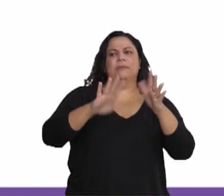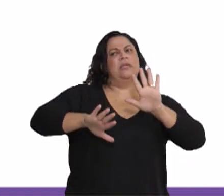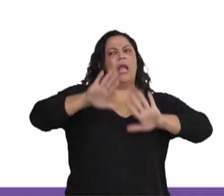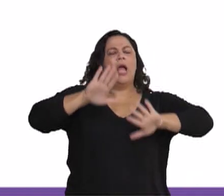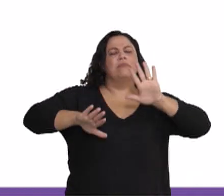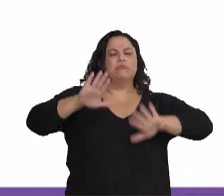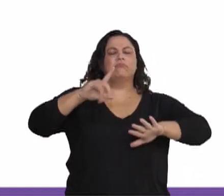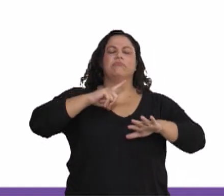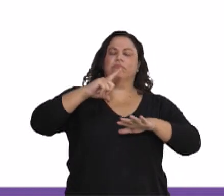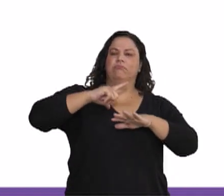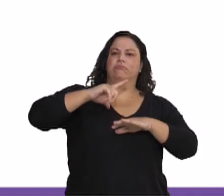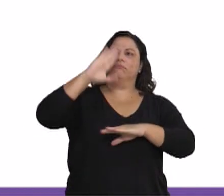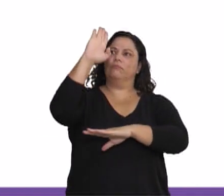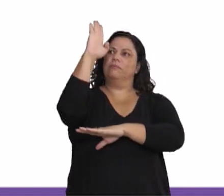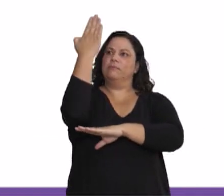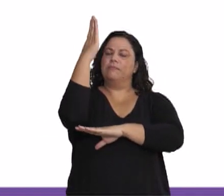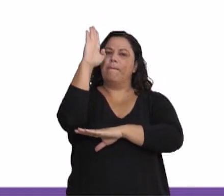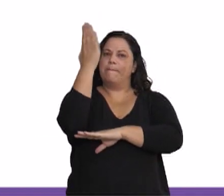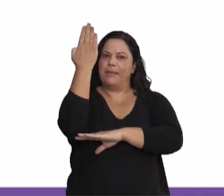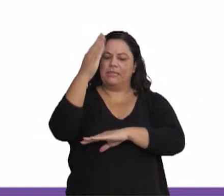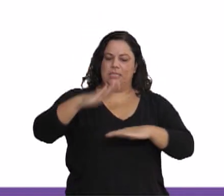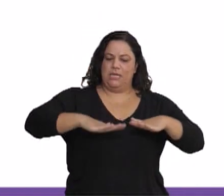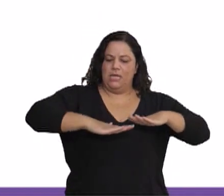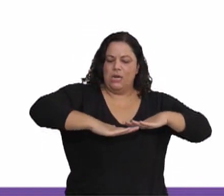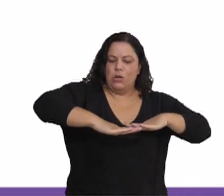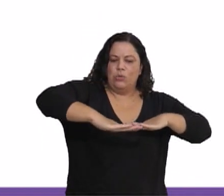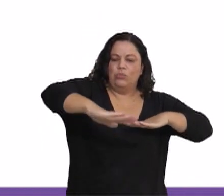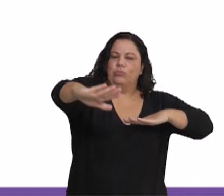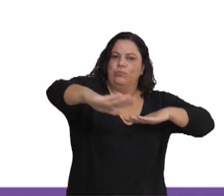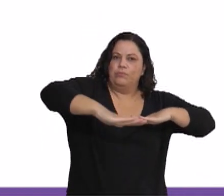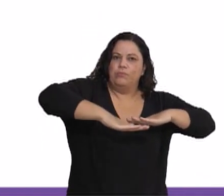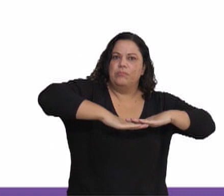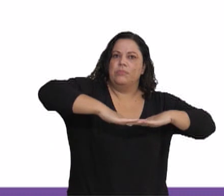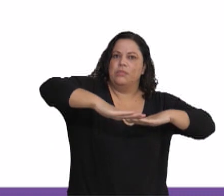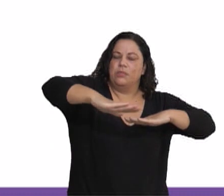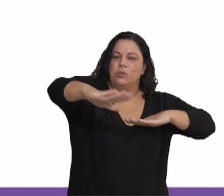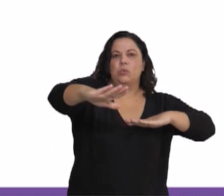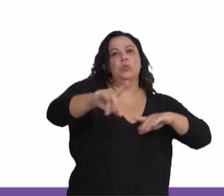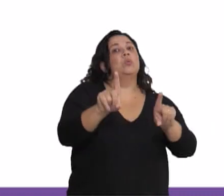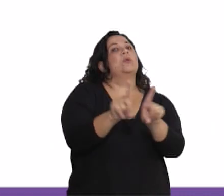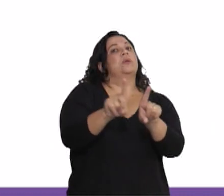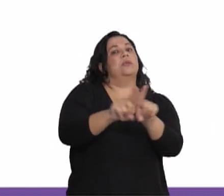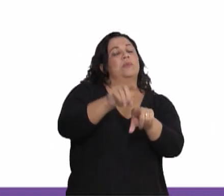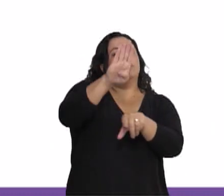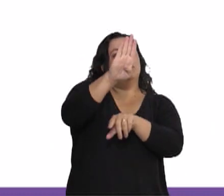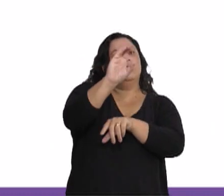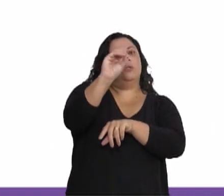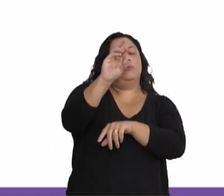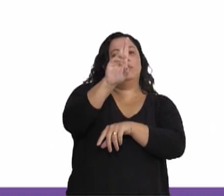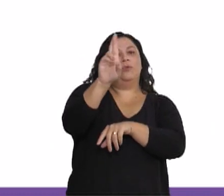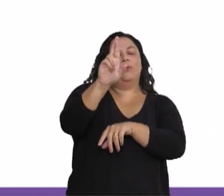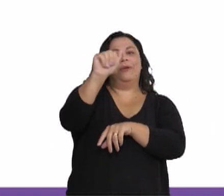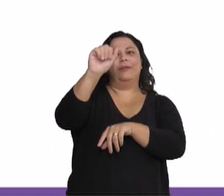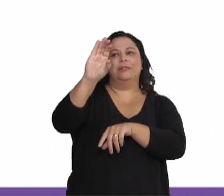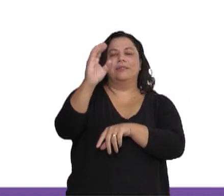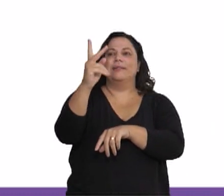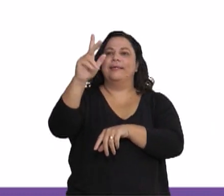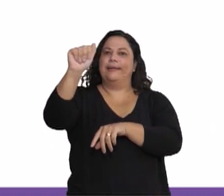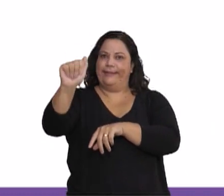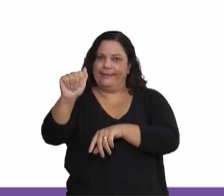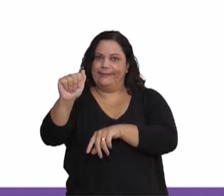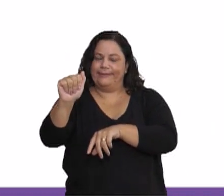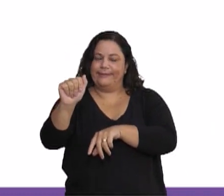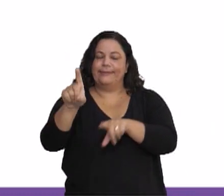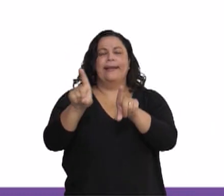de borracha em quartos e pisos cerâmicos na cozinha. Por que sentimos o piso cerâmico mais gelado?